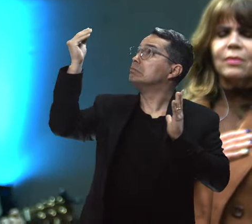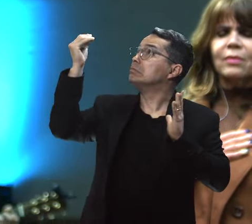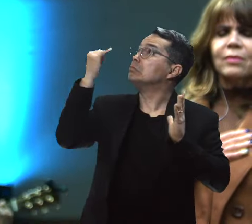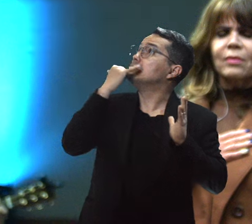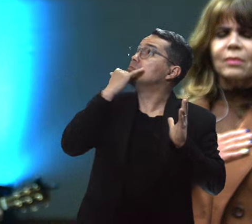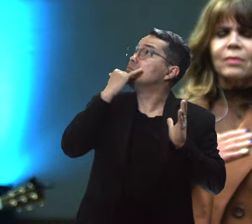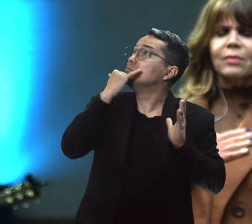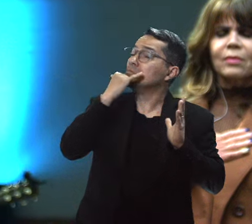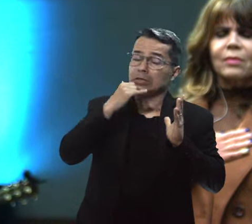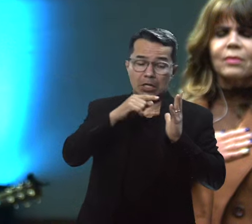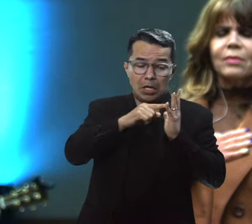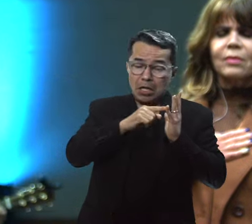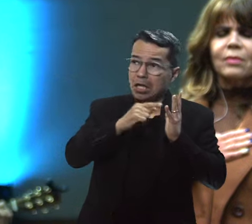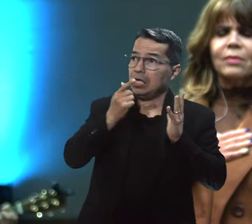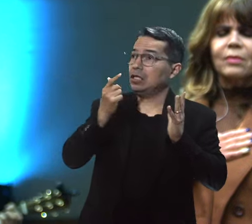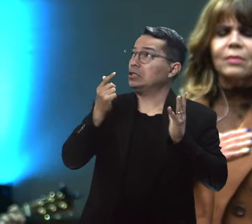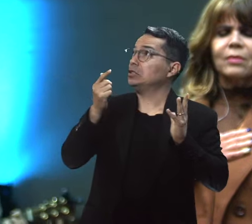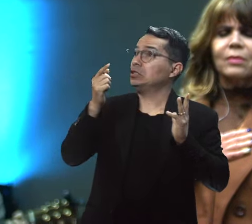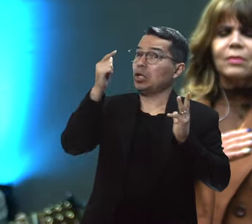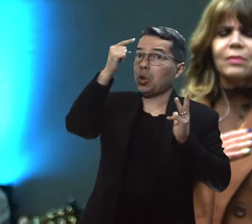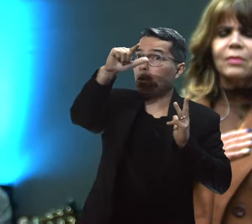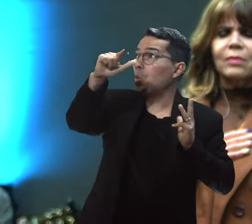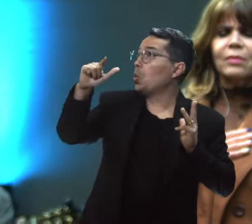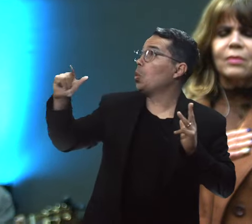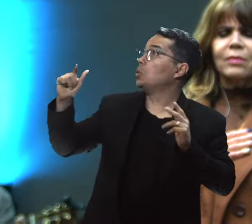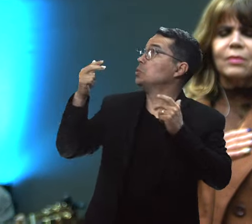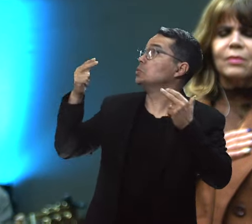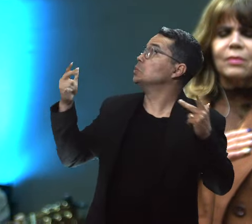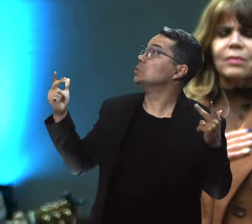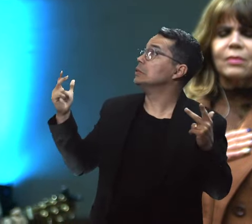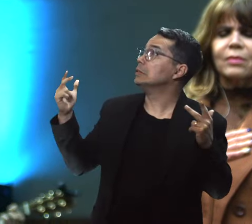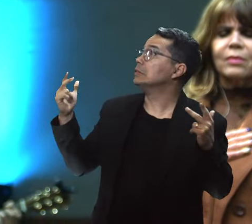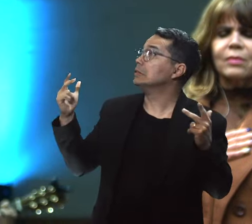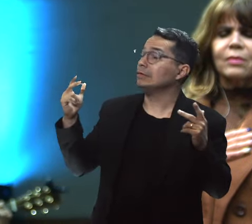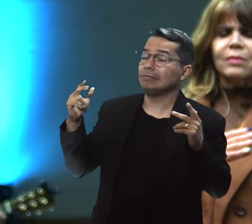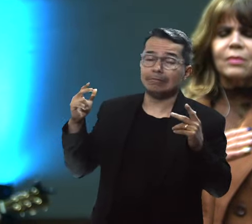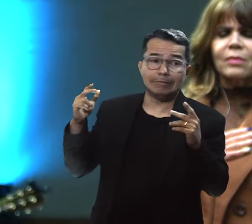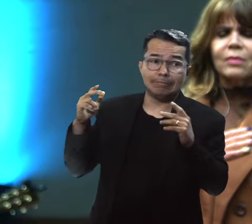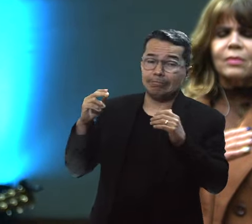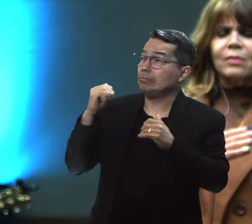mas tem um motivo nobre. Não importa qual a justificativa,